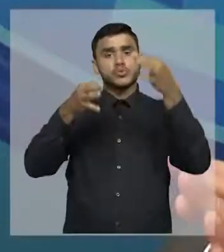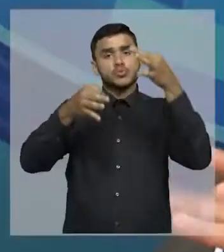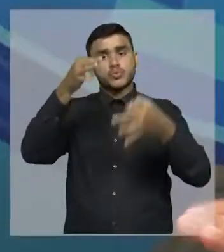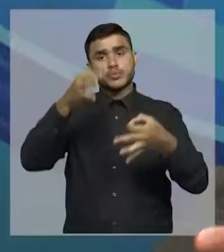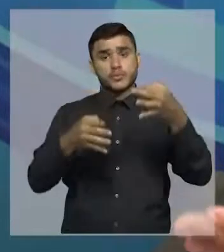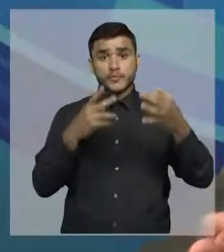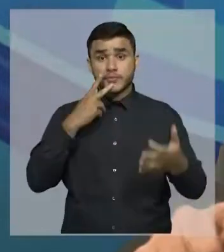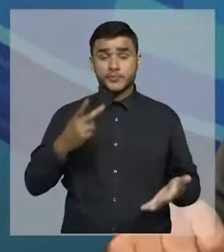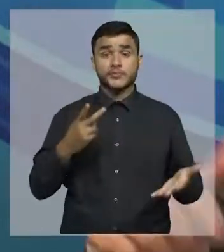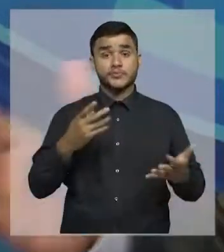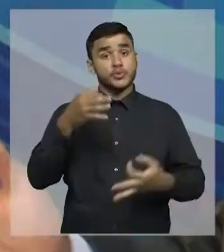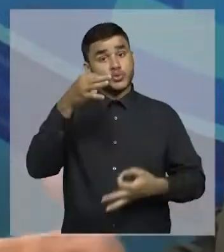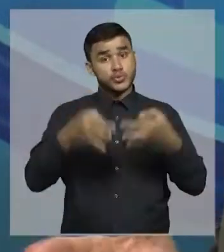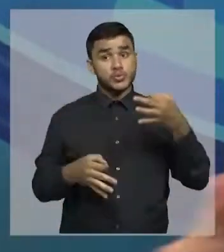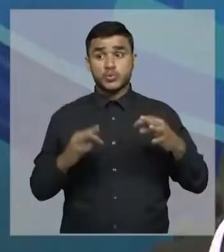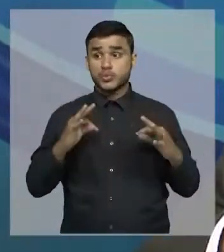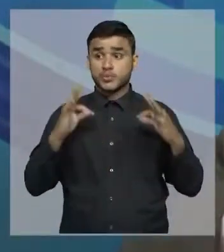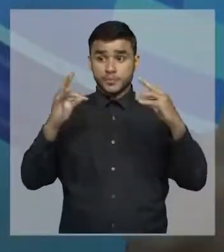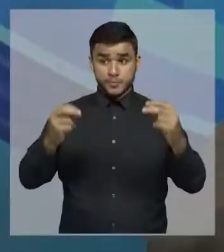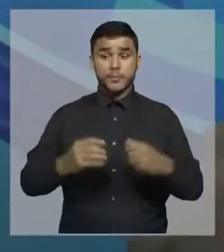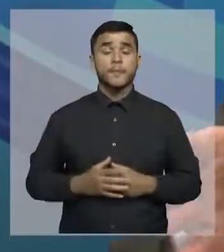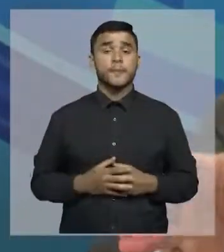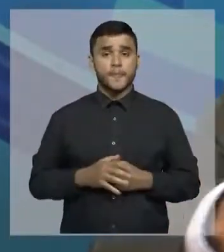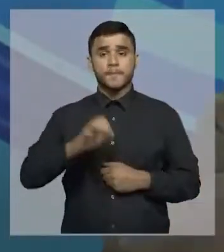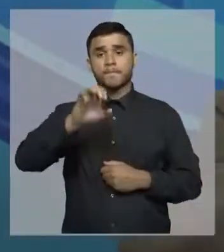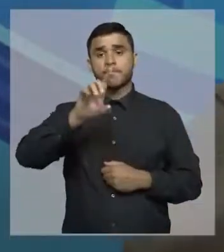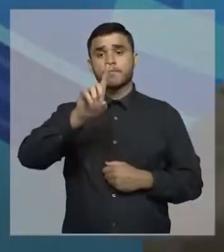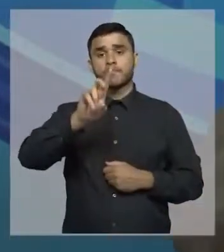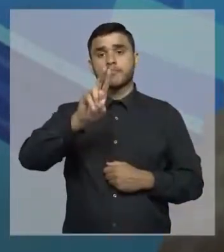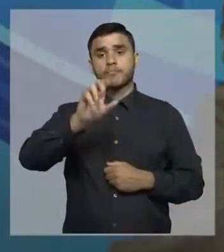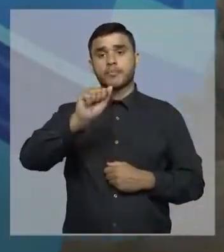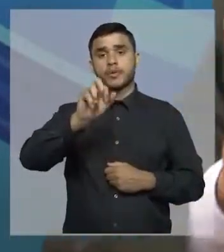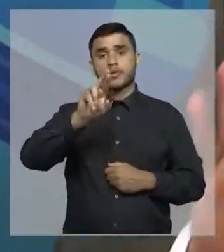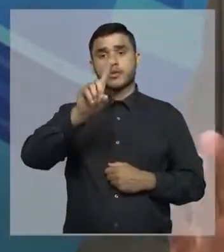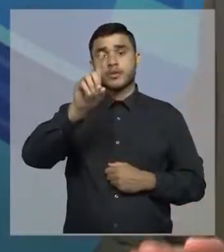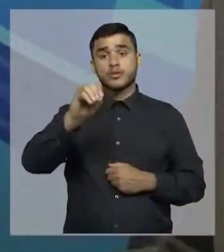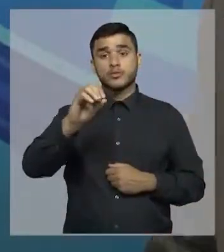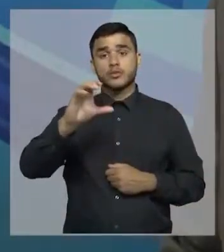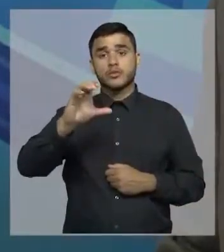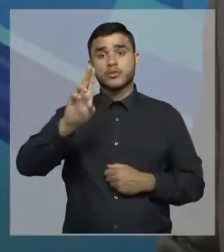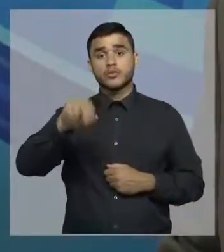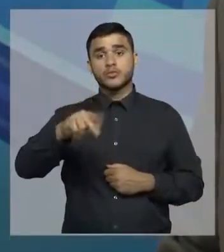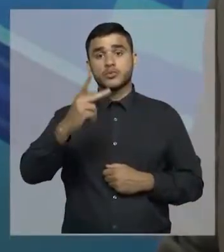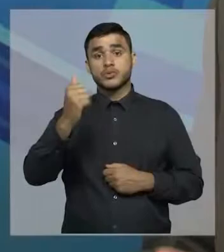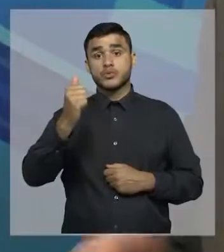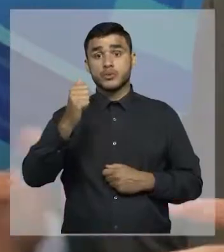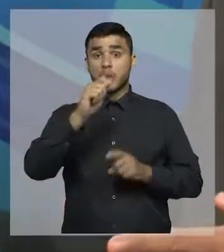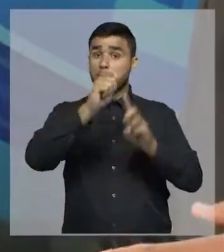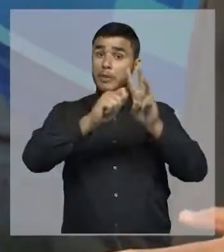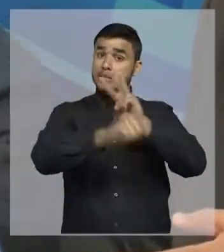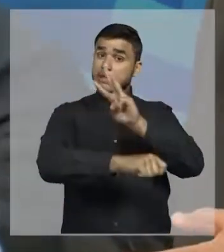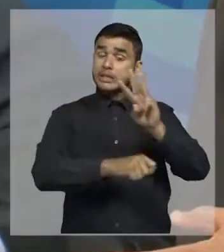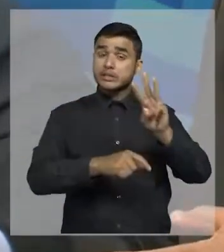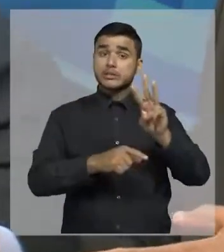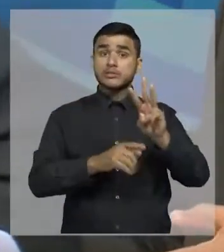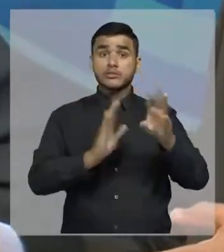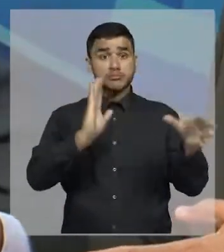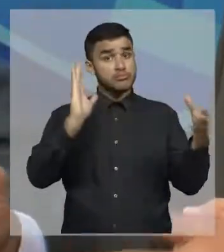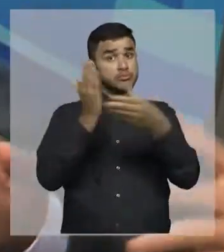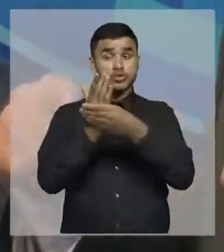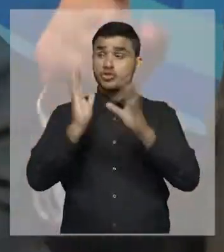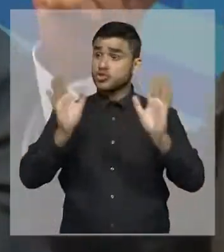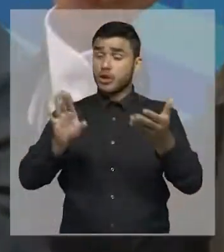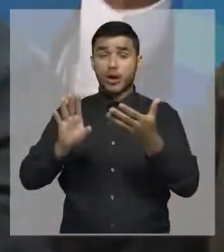está aí. As pessoas esquecem que Eduardo Cunha foi preso, eu acho que o processo dele não durou 3 meses. E foi afastado do